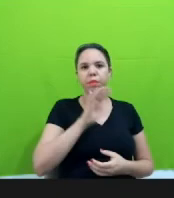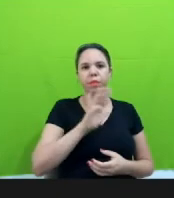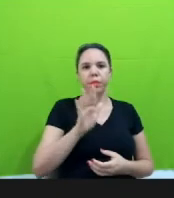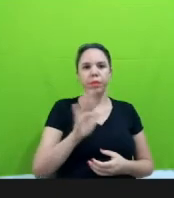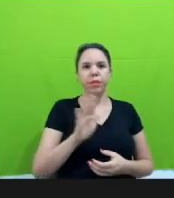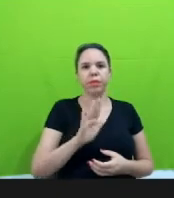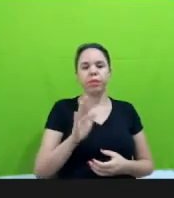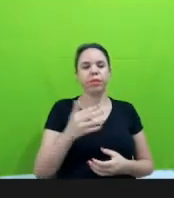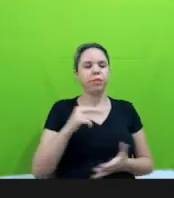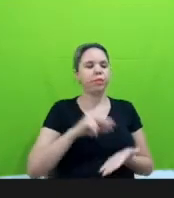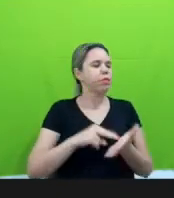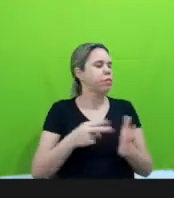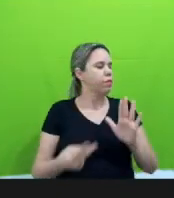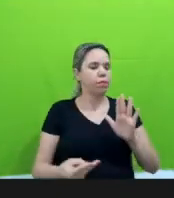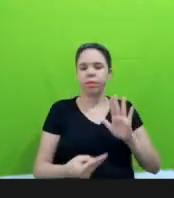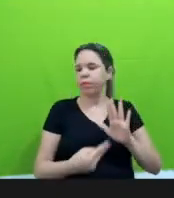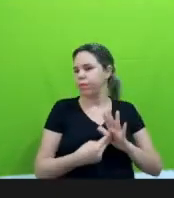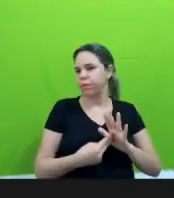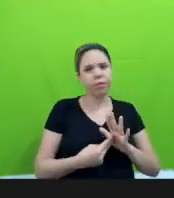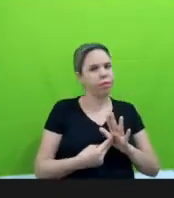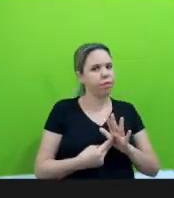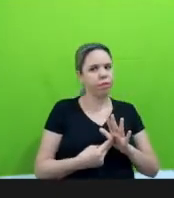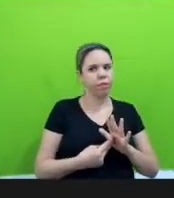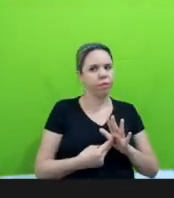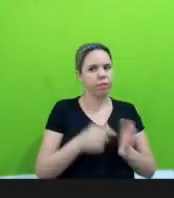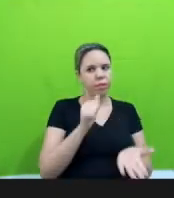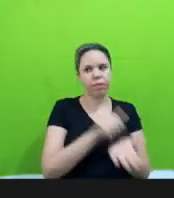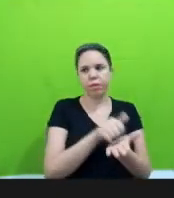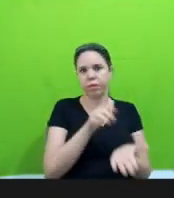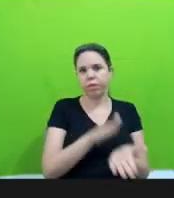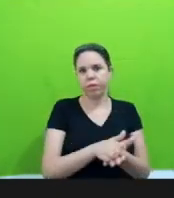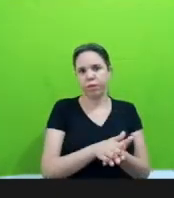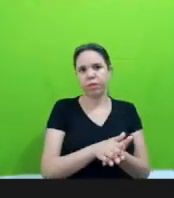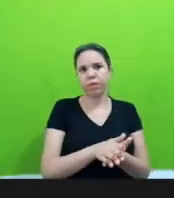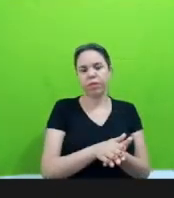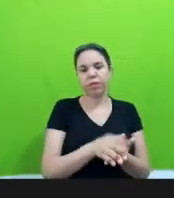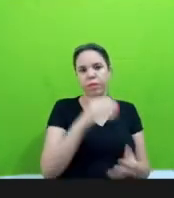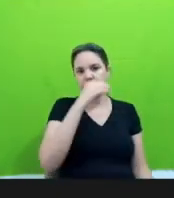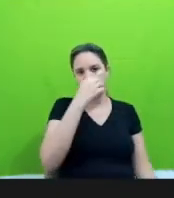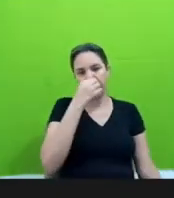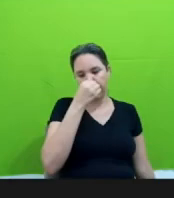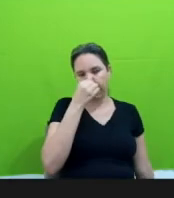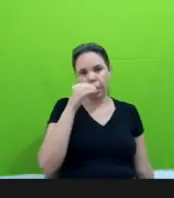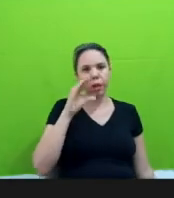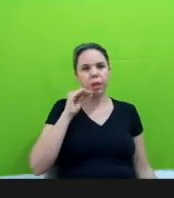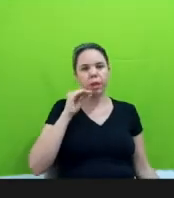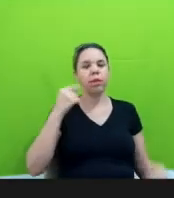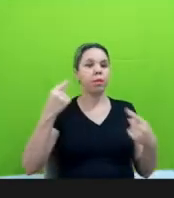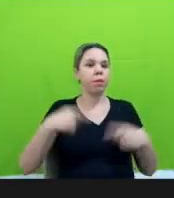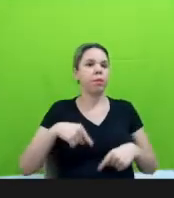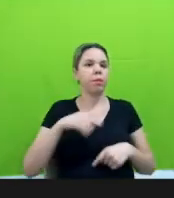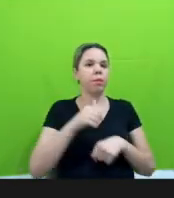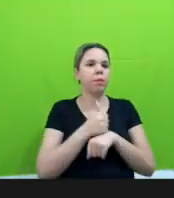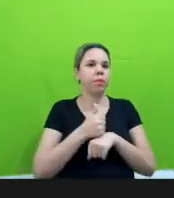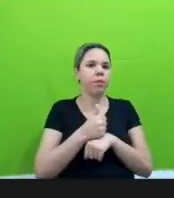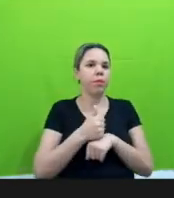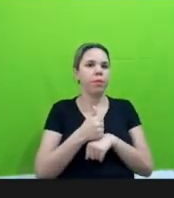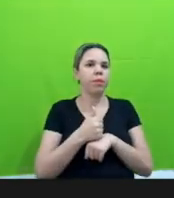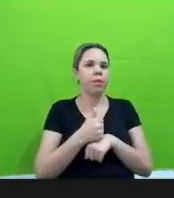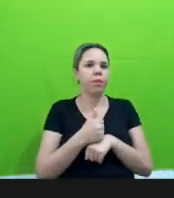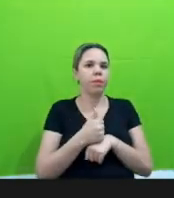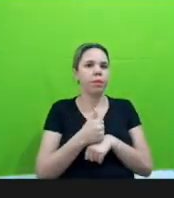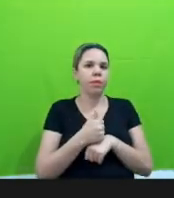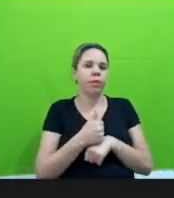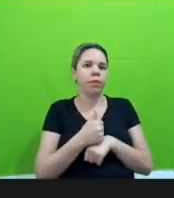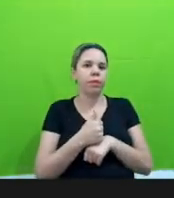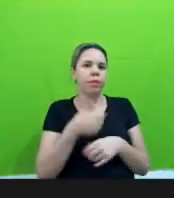modo algum que essas multas vão ser aplicadas contra servidores, né? E aí passa um pouco também pela incompreensão